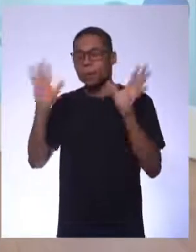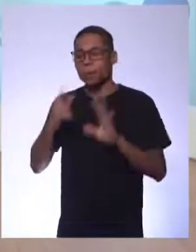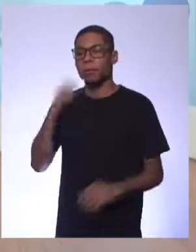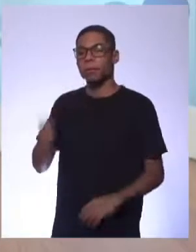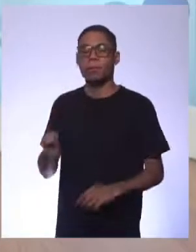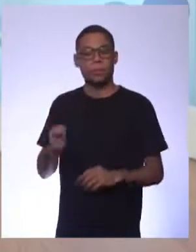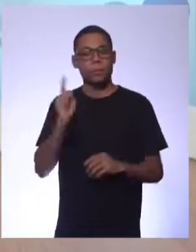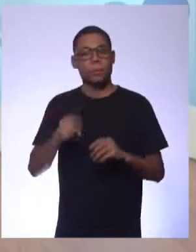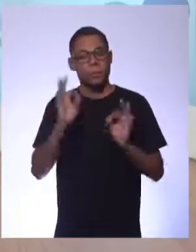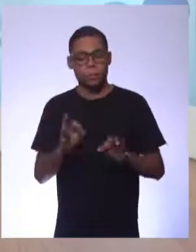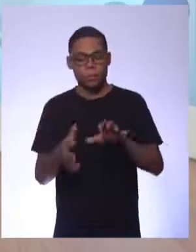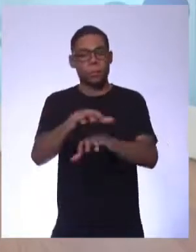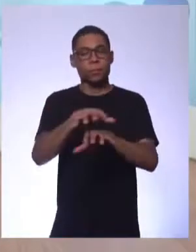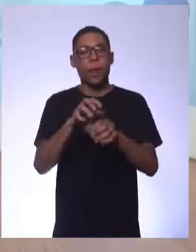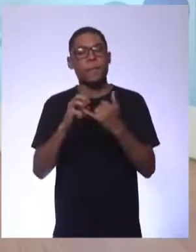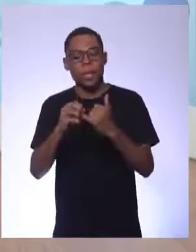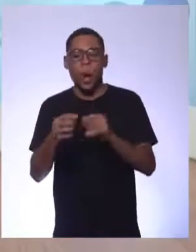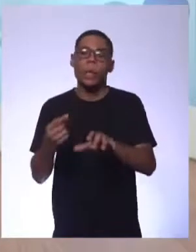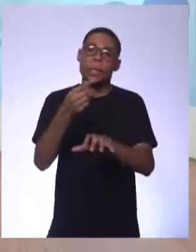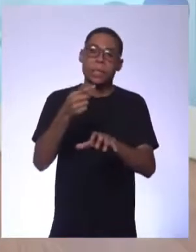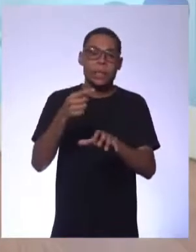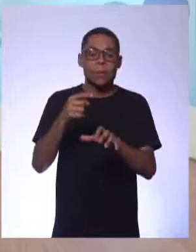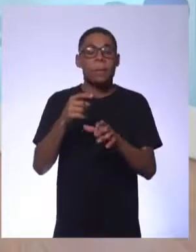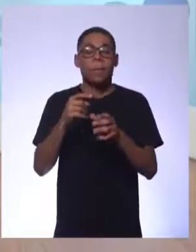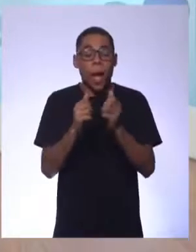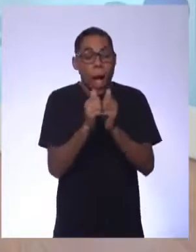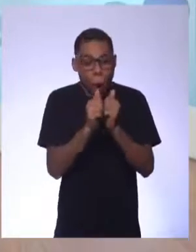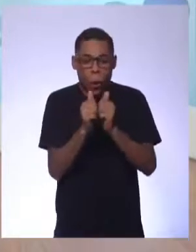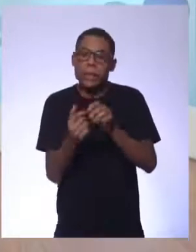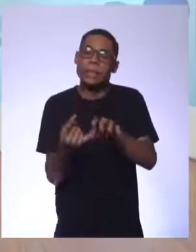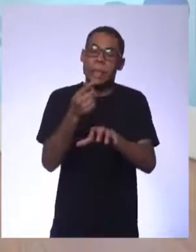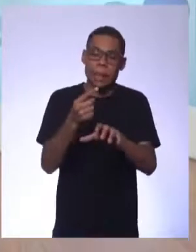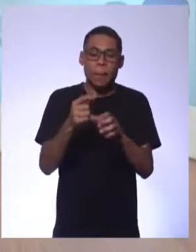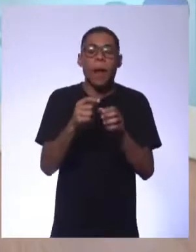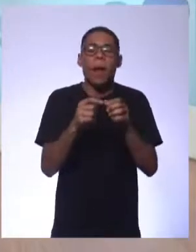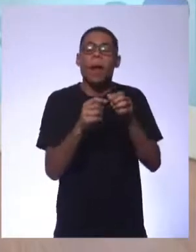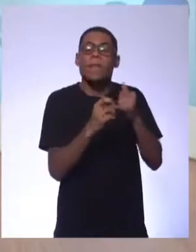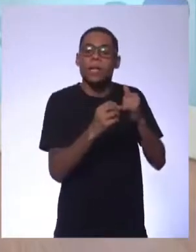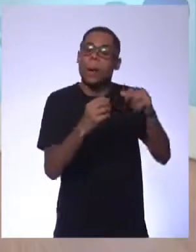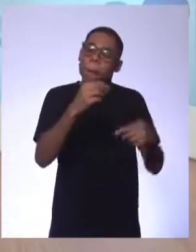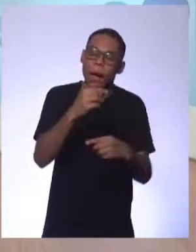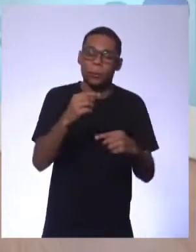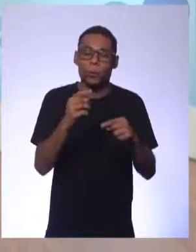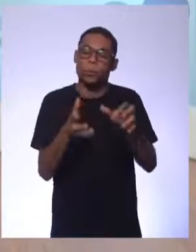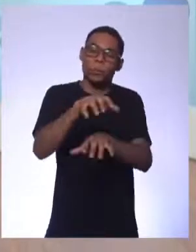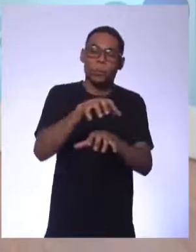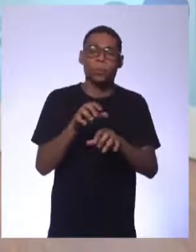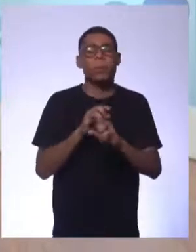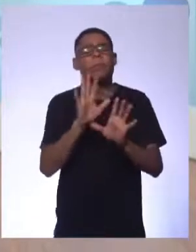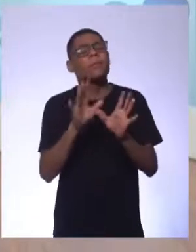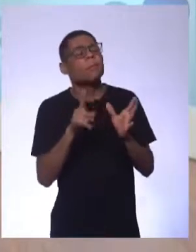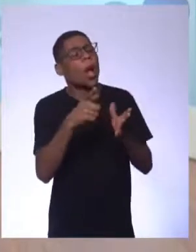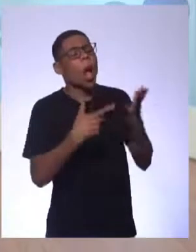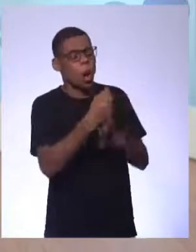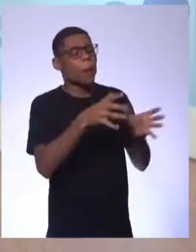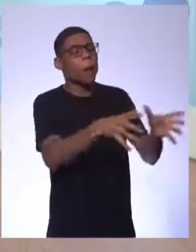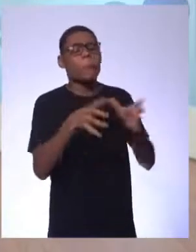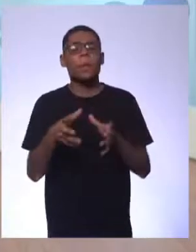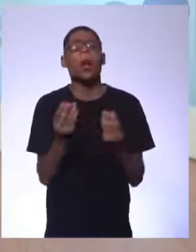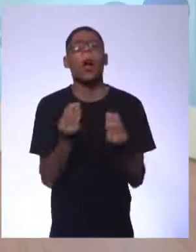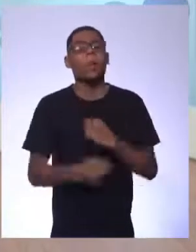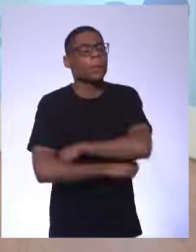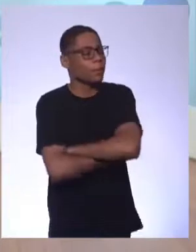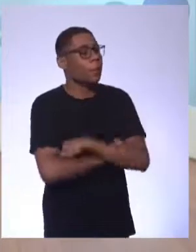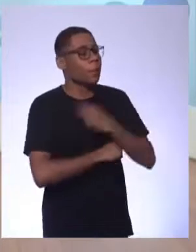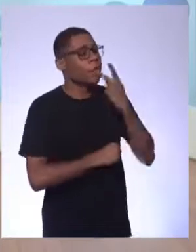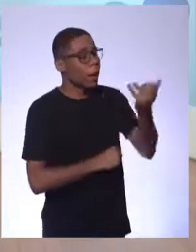Mas é a verdade, né? A verdade é o arroz por cima. Mas eu sempre comi feijão por cima. Mas na Marmitex vem como? Olha só,